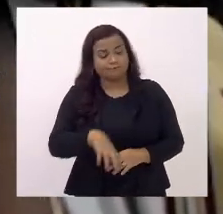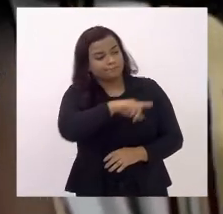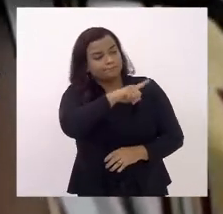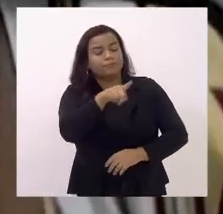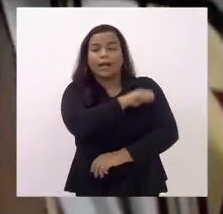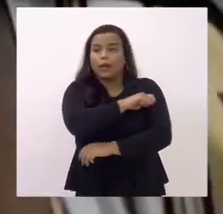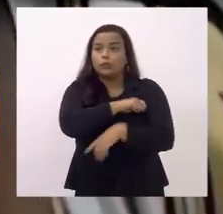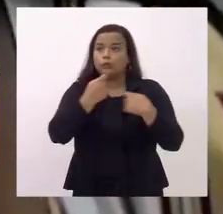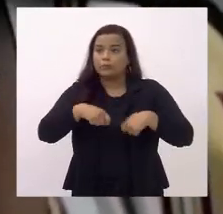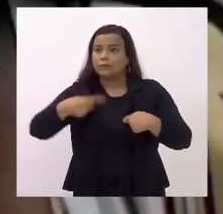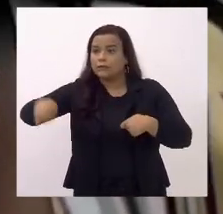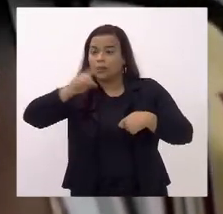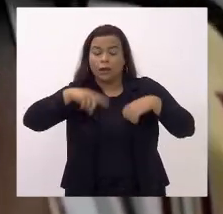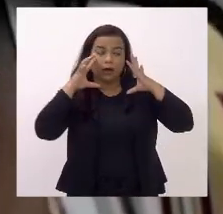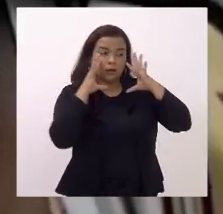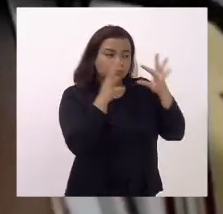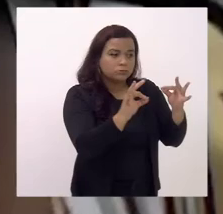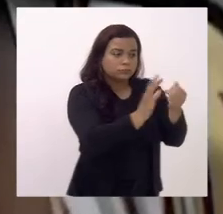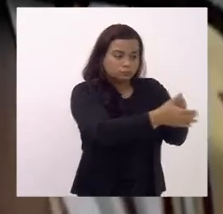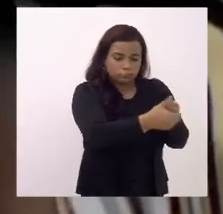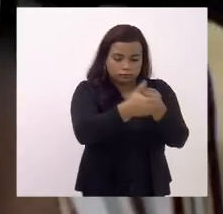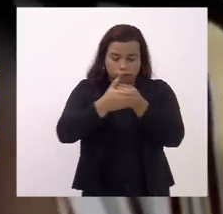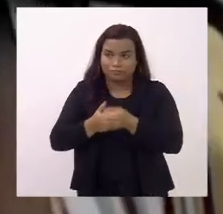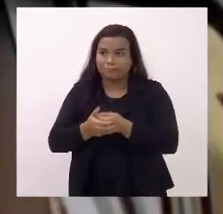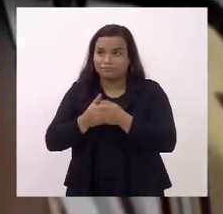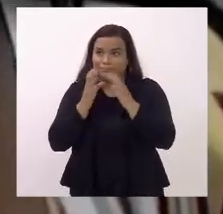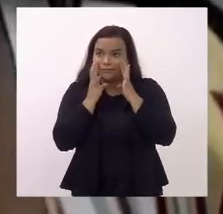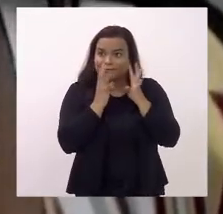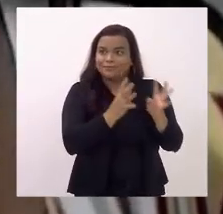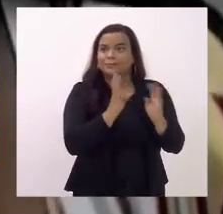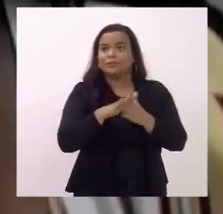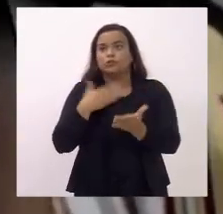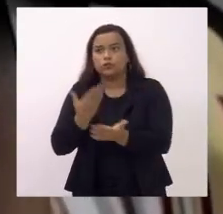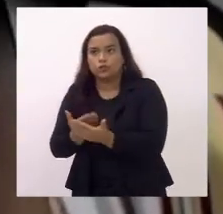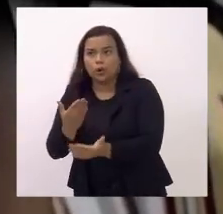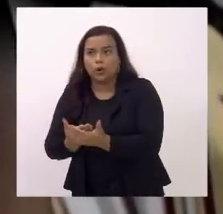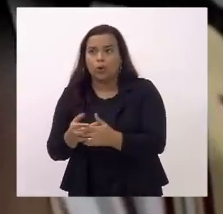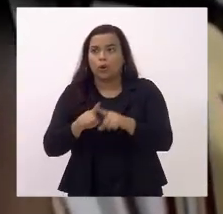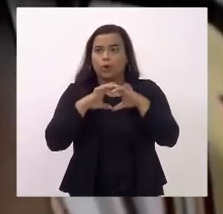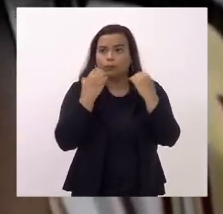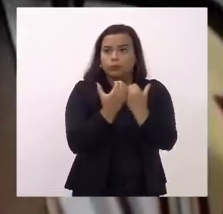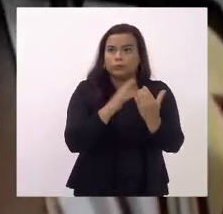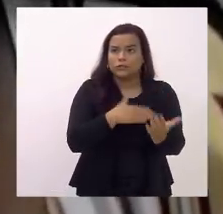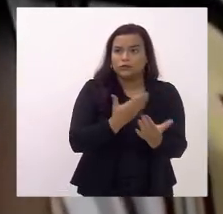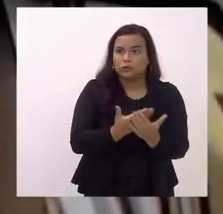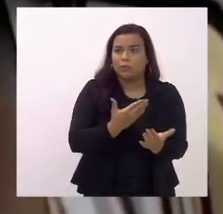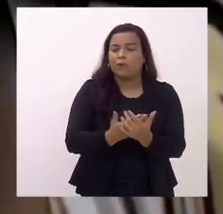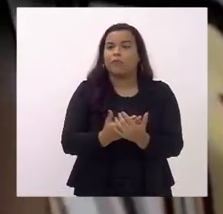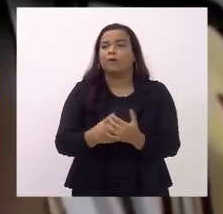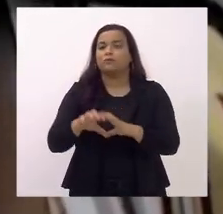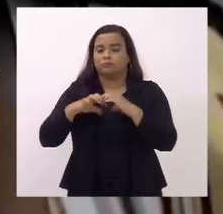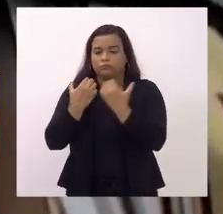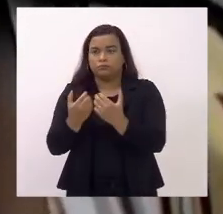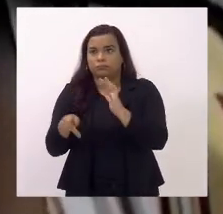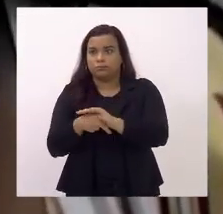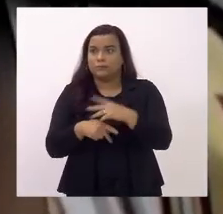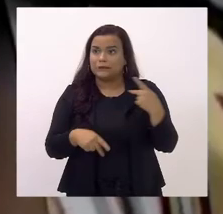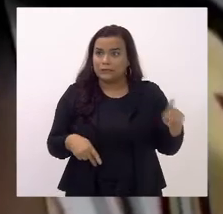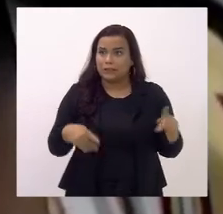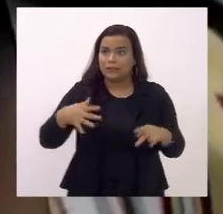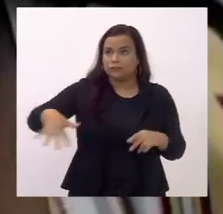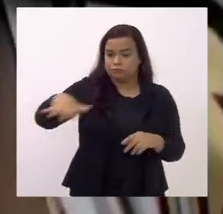ser ouvidos, acolhidos na escola, por toda a comunidade escolar, pela sua comunidade no